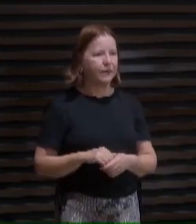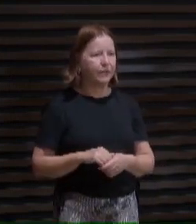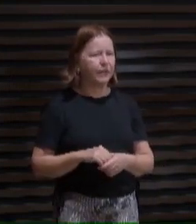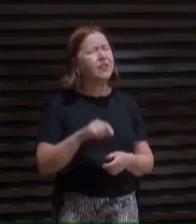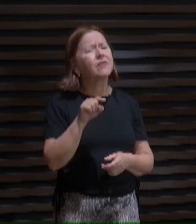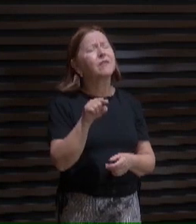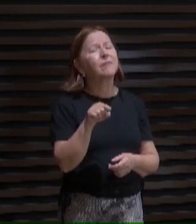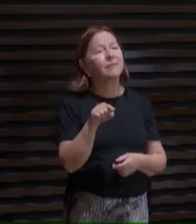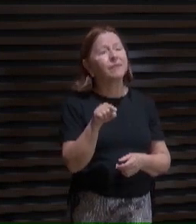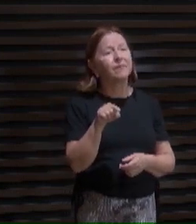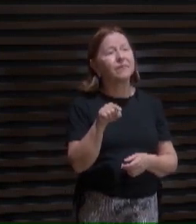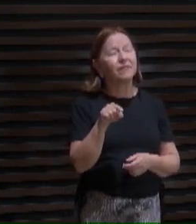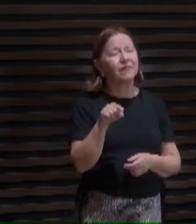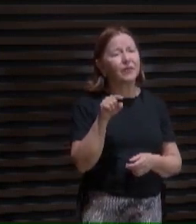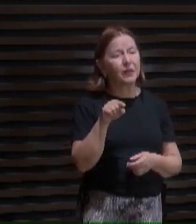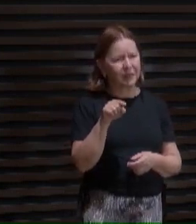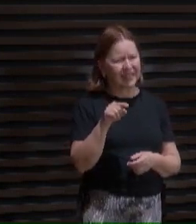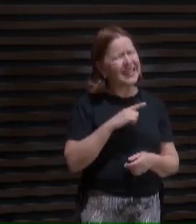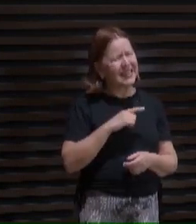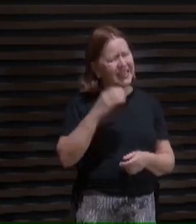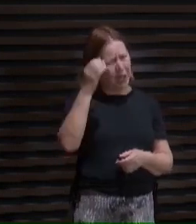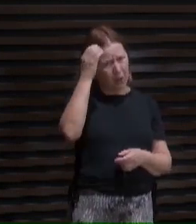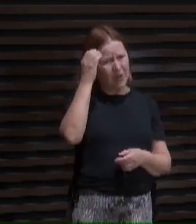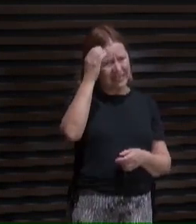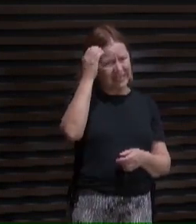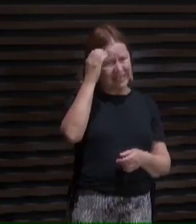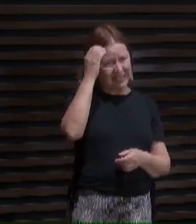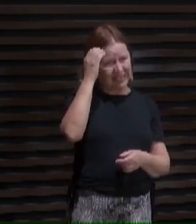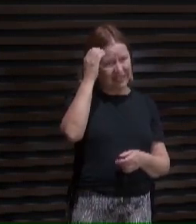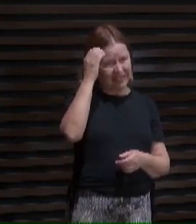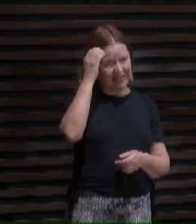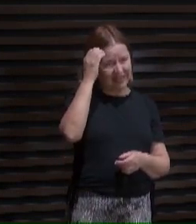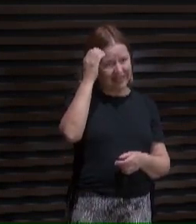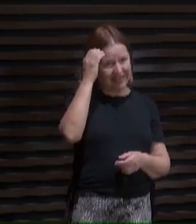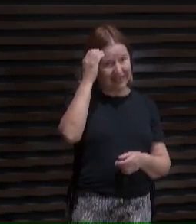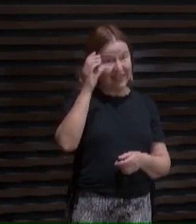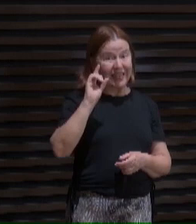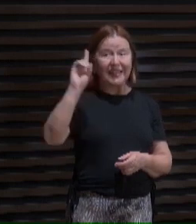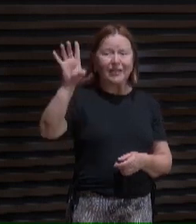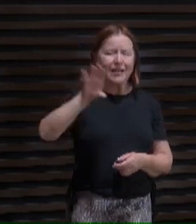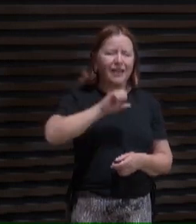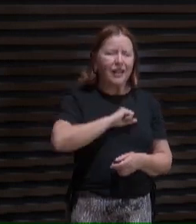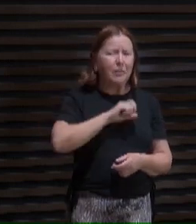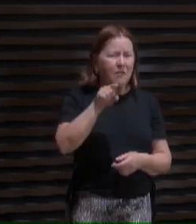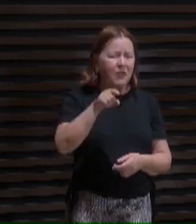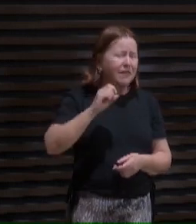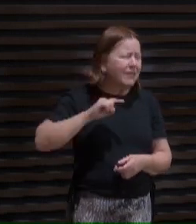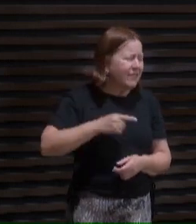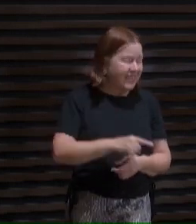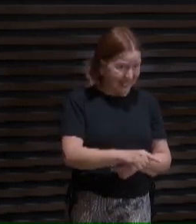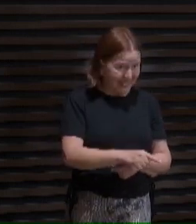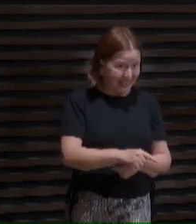Você tem consciência do quanto Deus ama você? E você recebe este